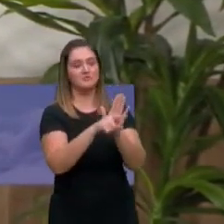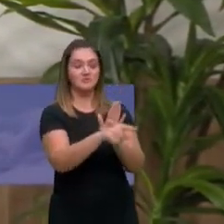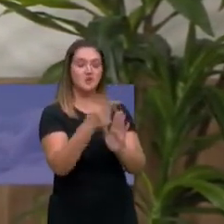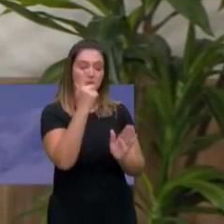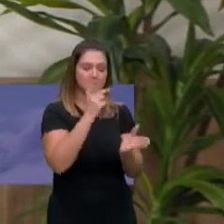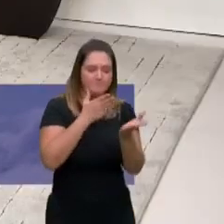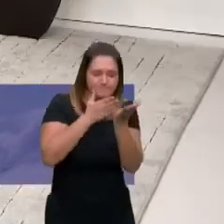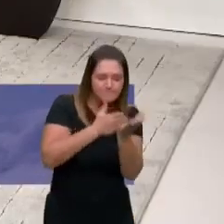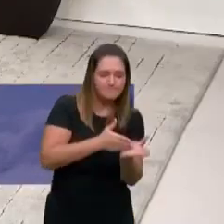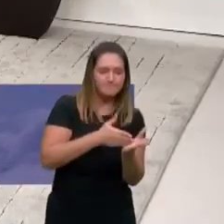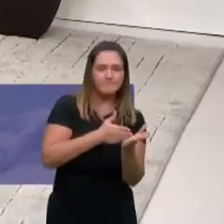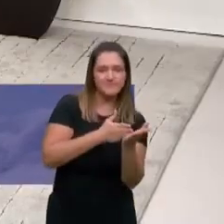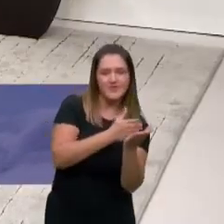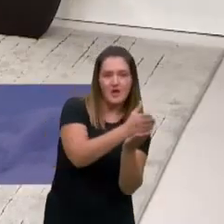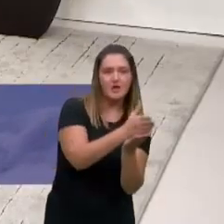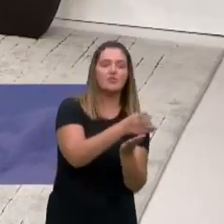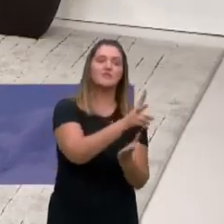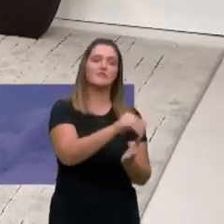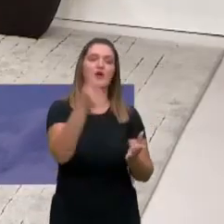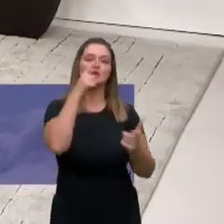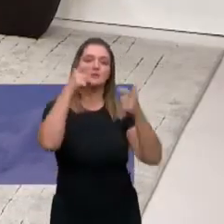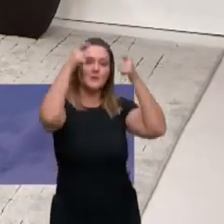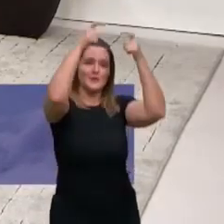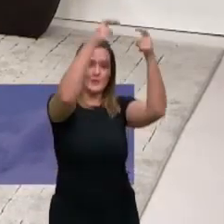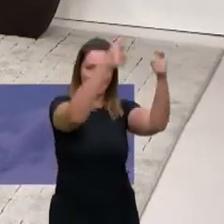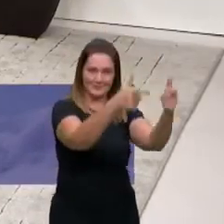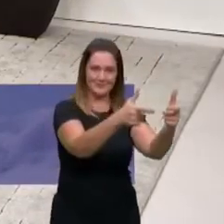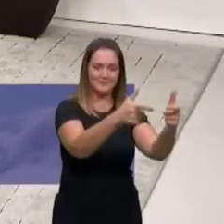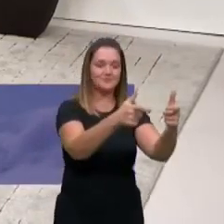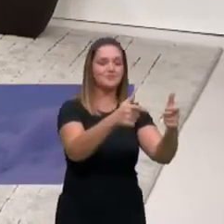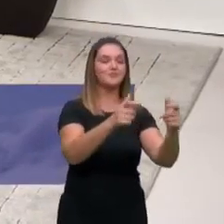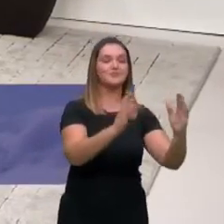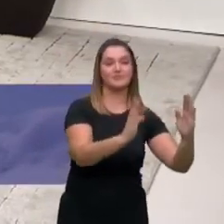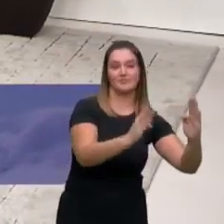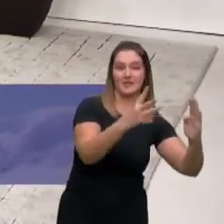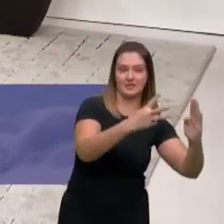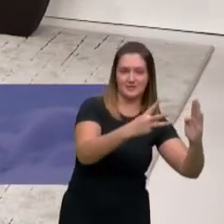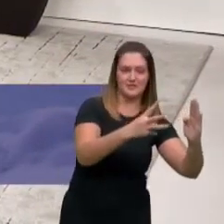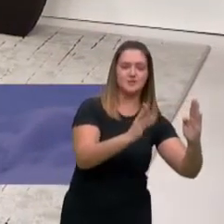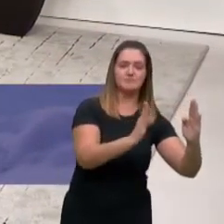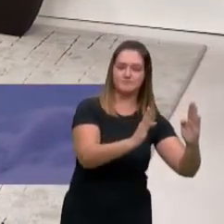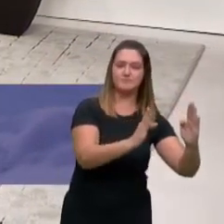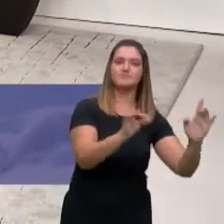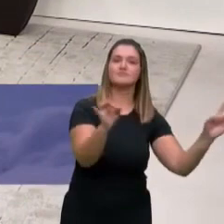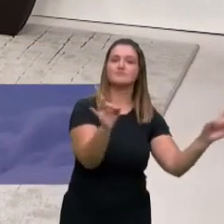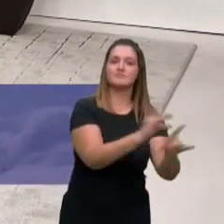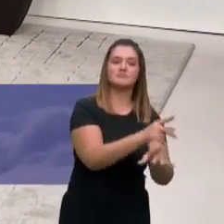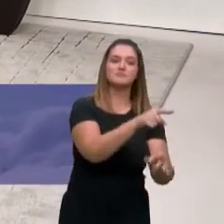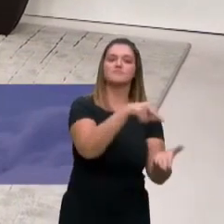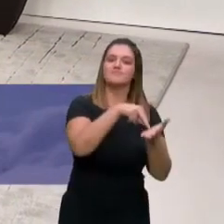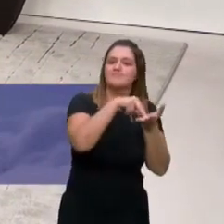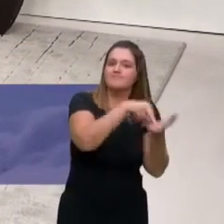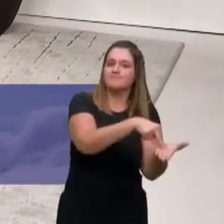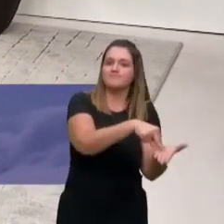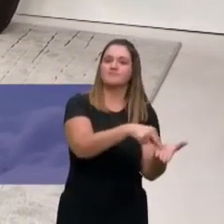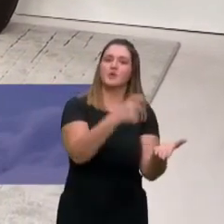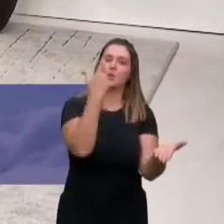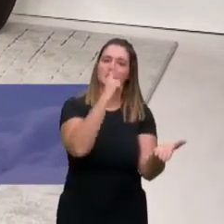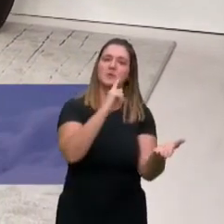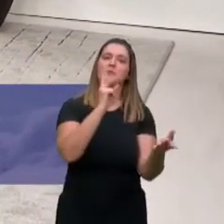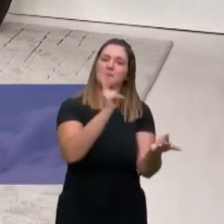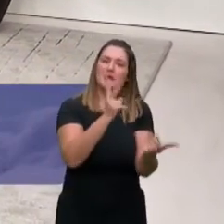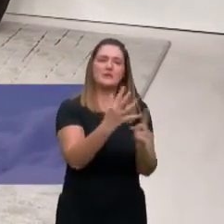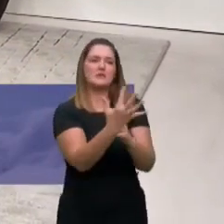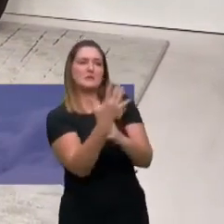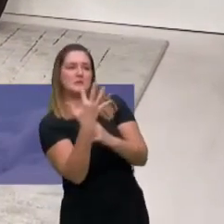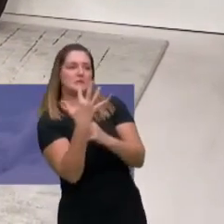a coroa da vida. Assim terminou a segunda fase e a igreja se manteve firme. Mesmo perseguida, pressionada, ela se manteve